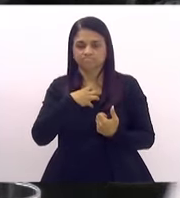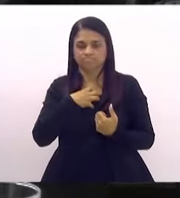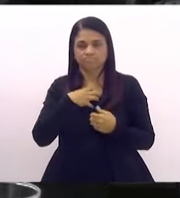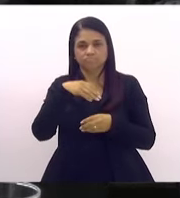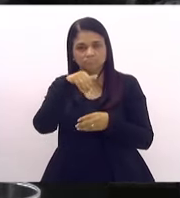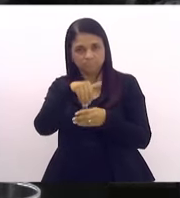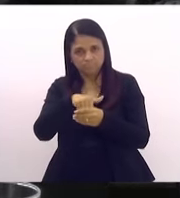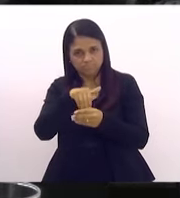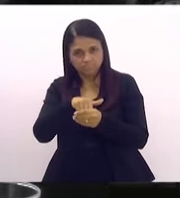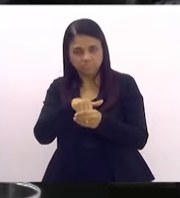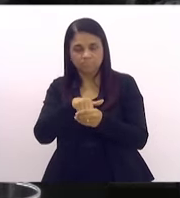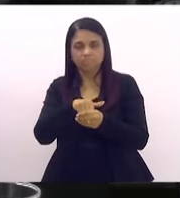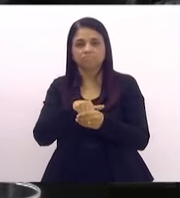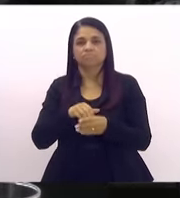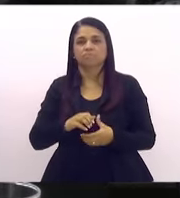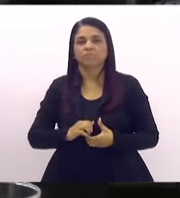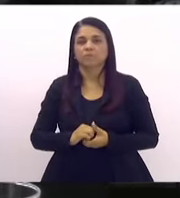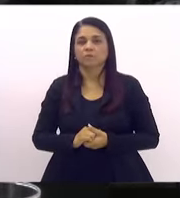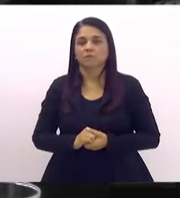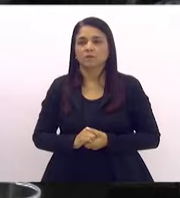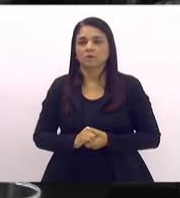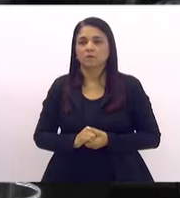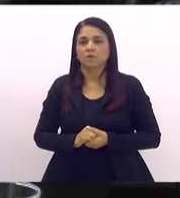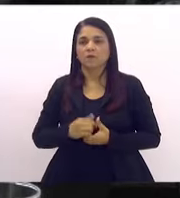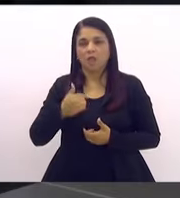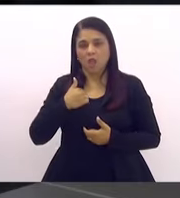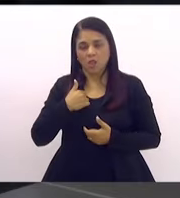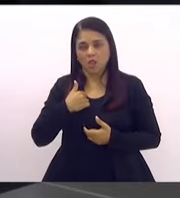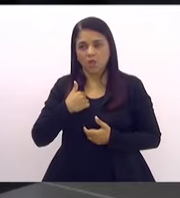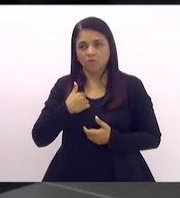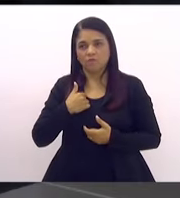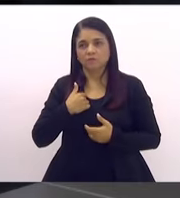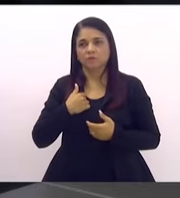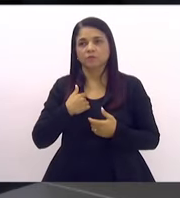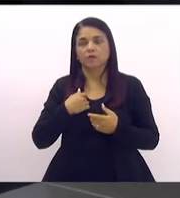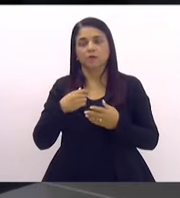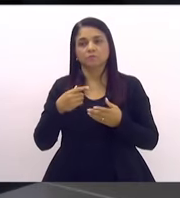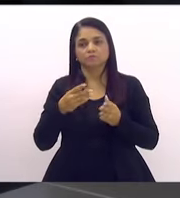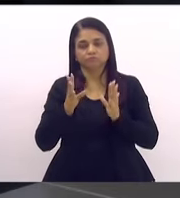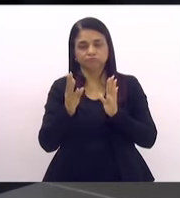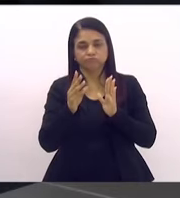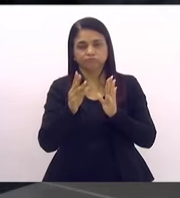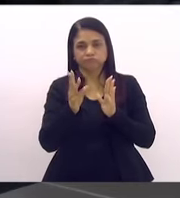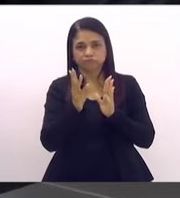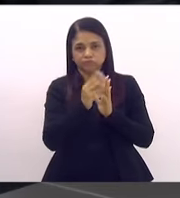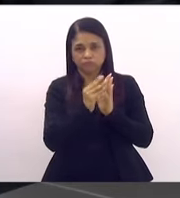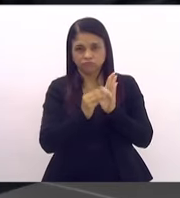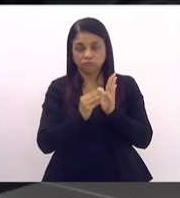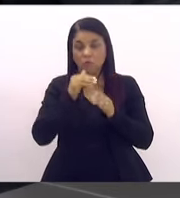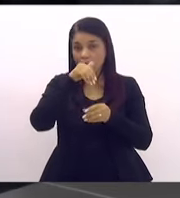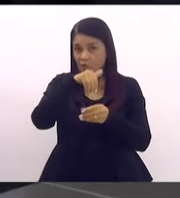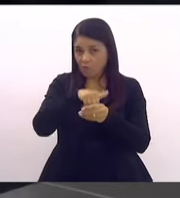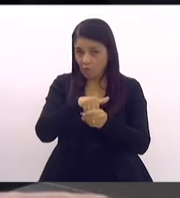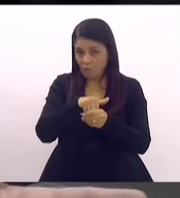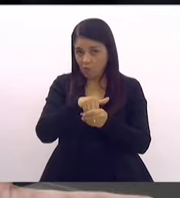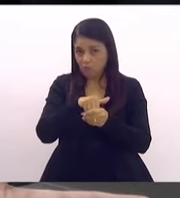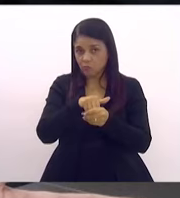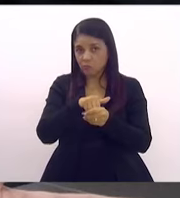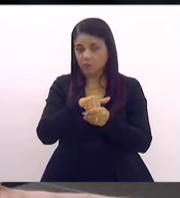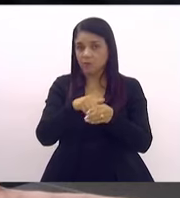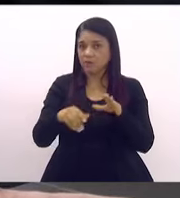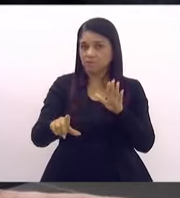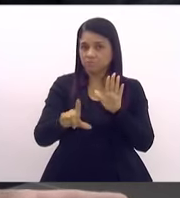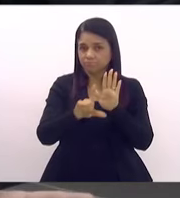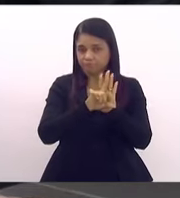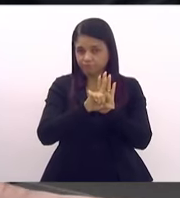exarar o nosso voto final. Perfeito. Eu vou manter, deixar consignado no processo o voto pela